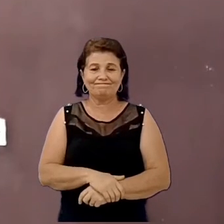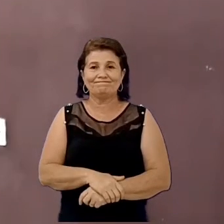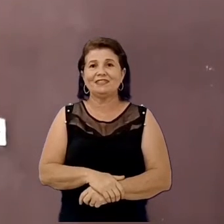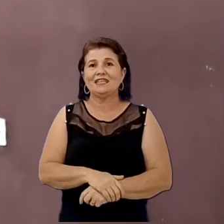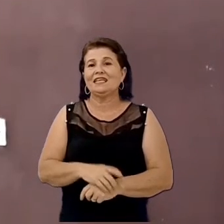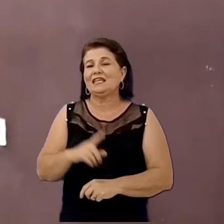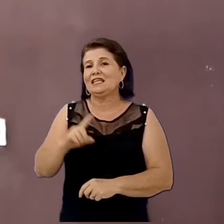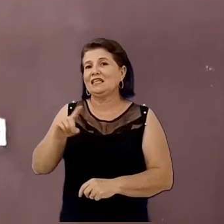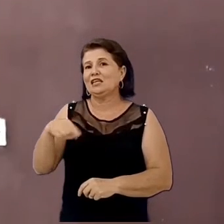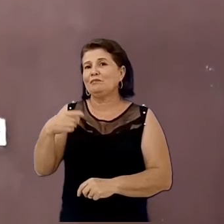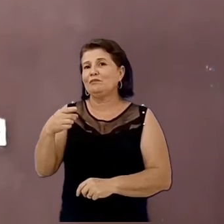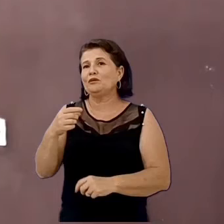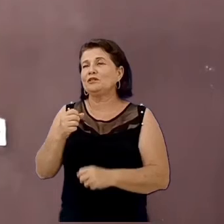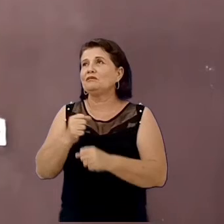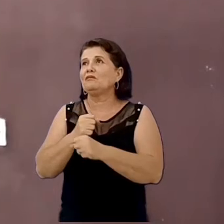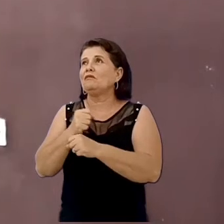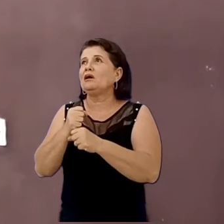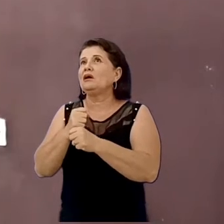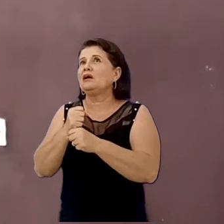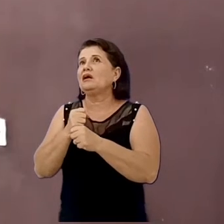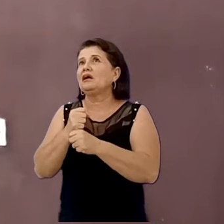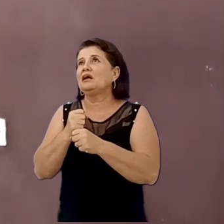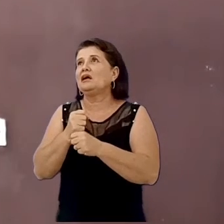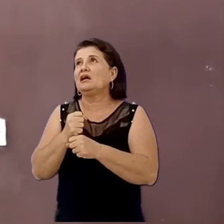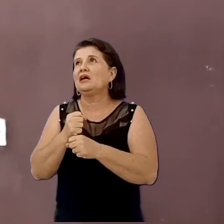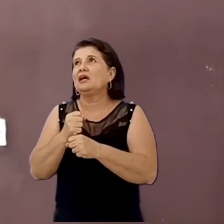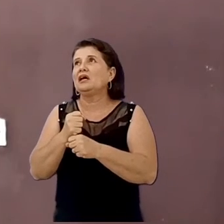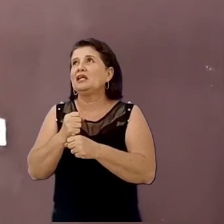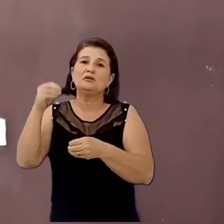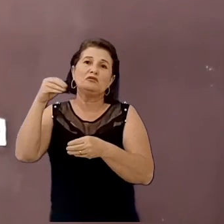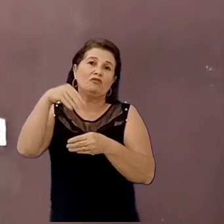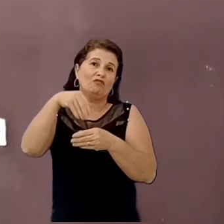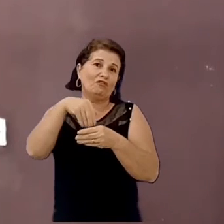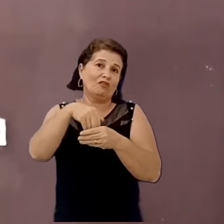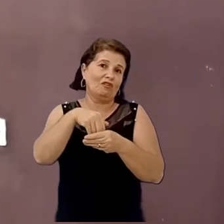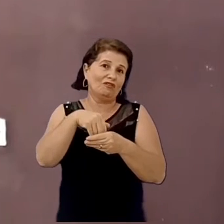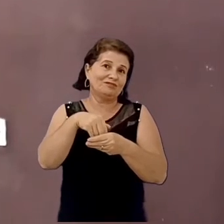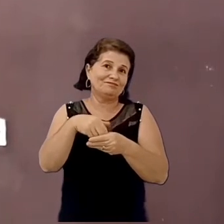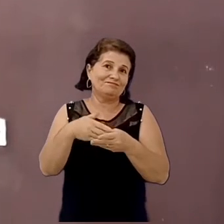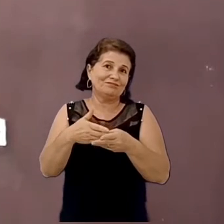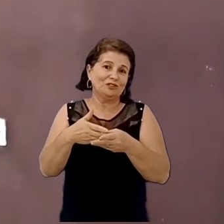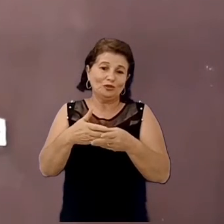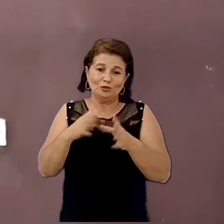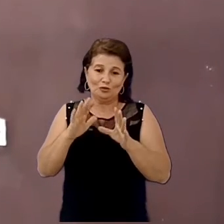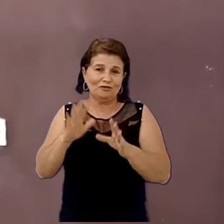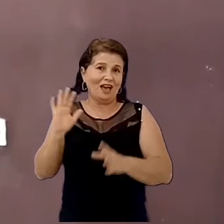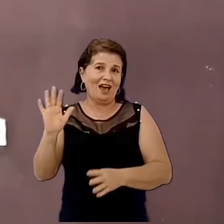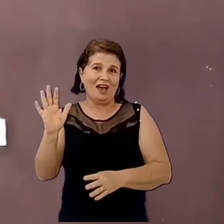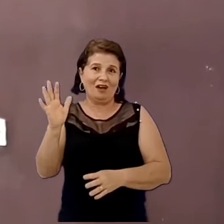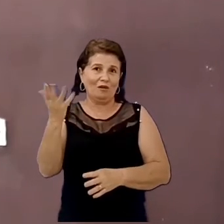depois que vira o ano, depois de eleições, tudo vai se resolver.